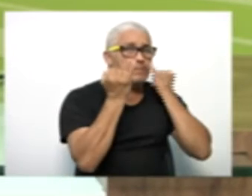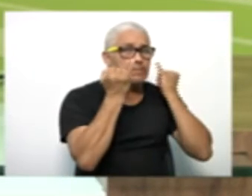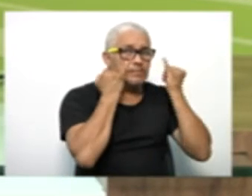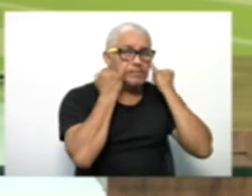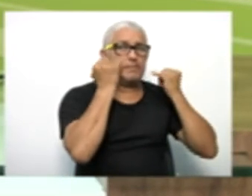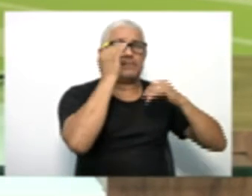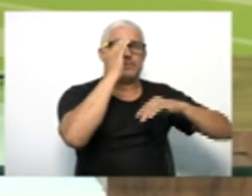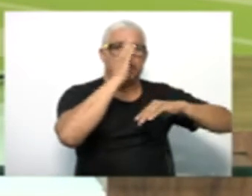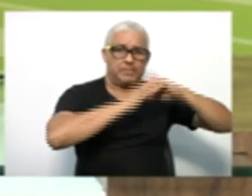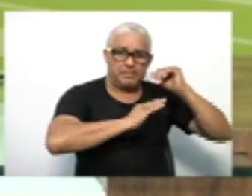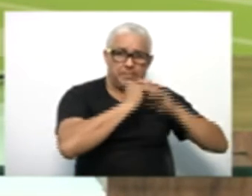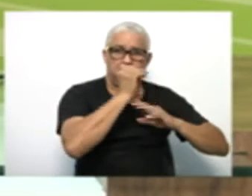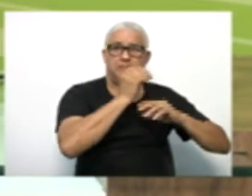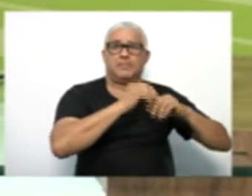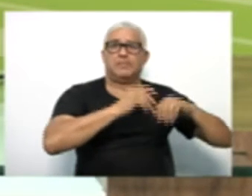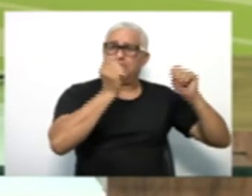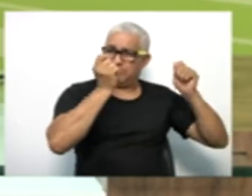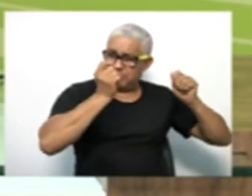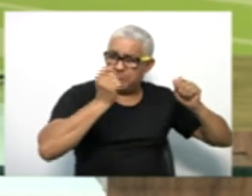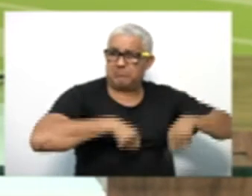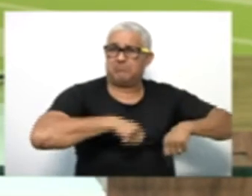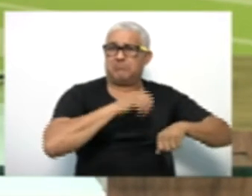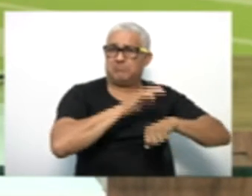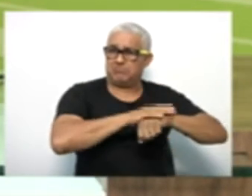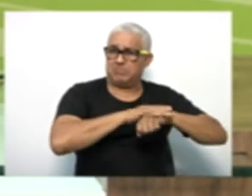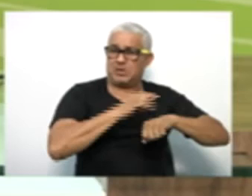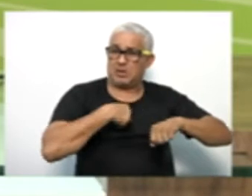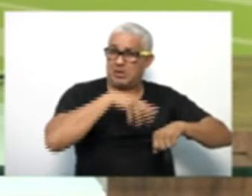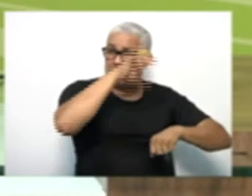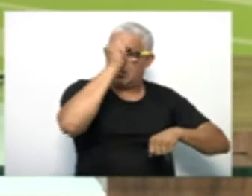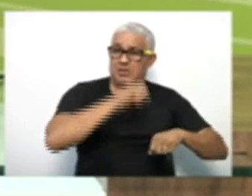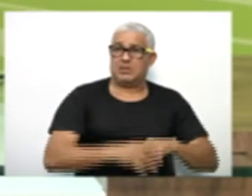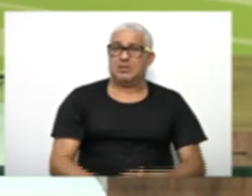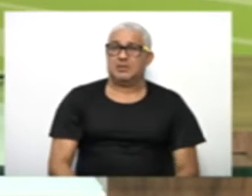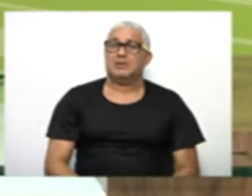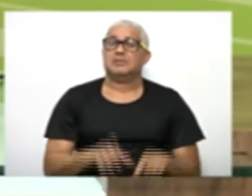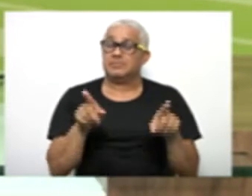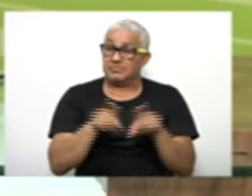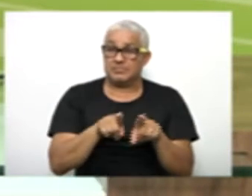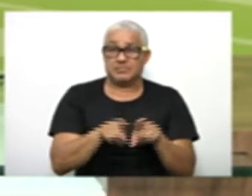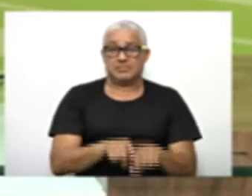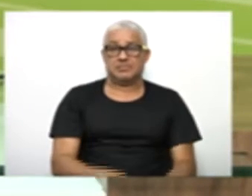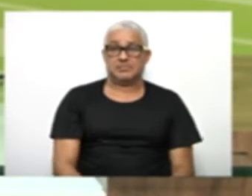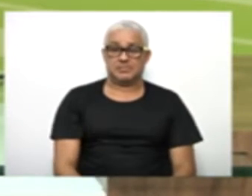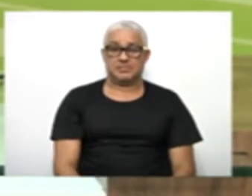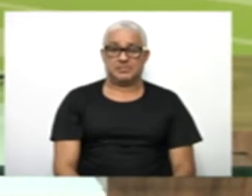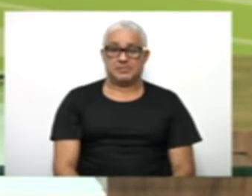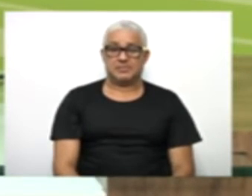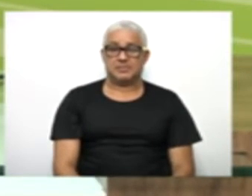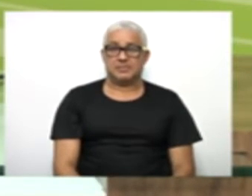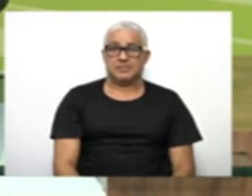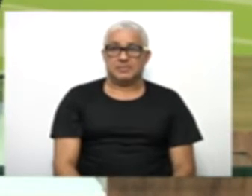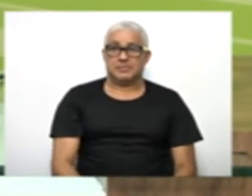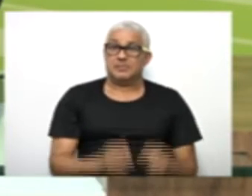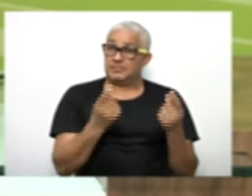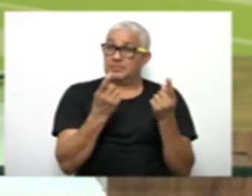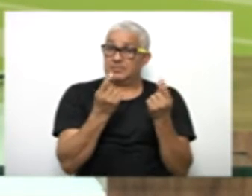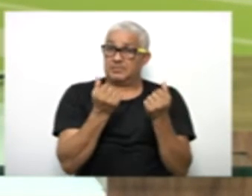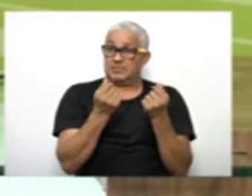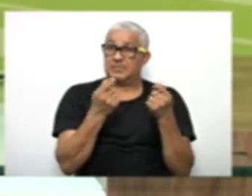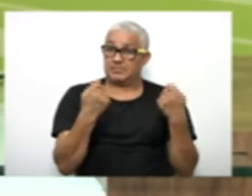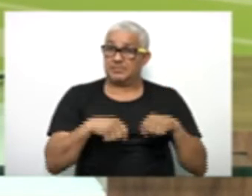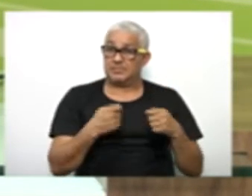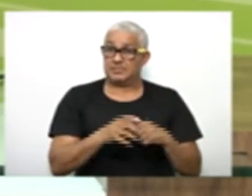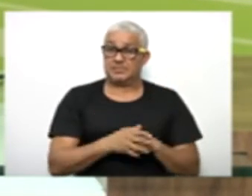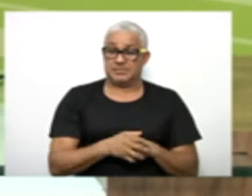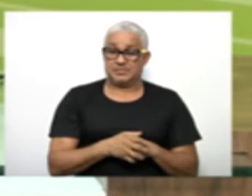eu vou sair ganhando com tudo isso. Além do dispêndio financeiro que você vai ter todo